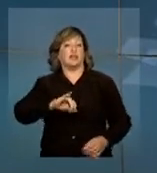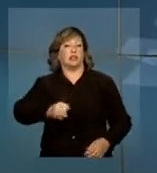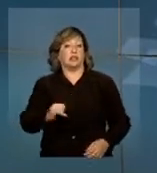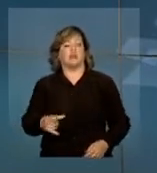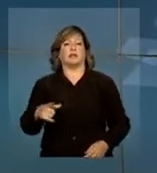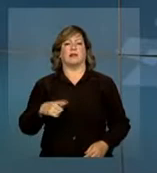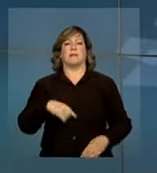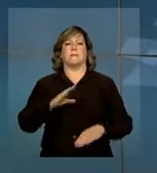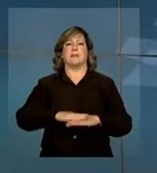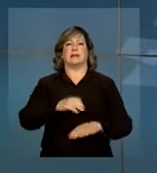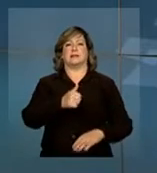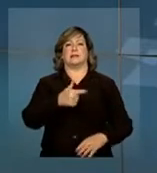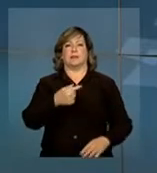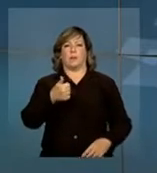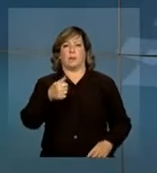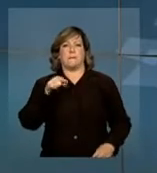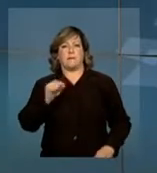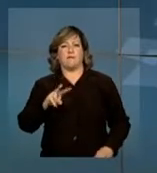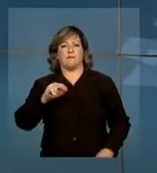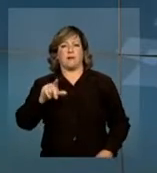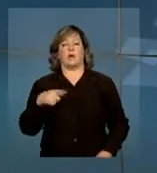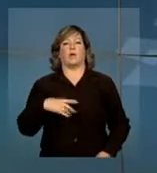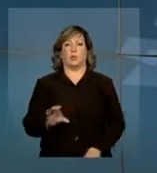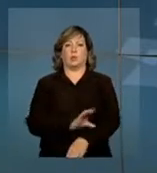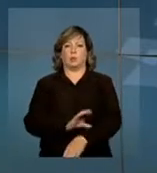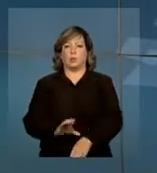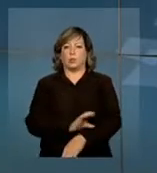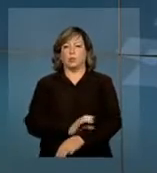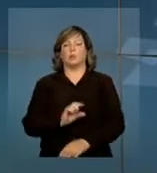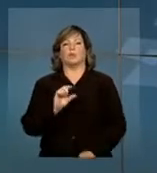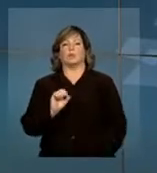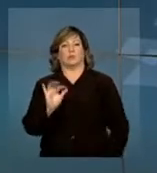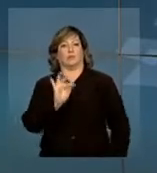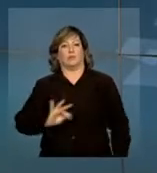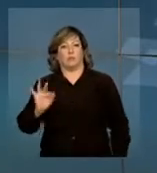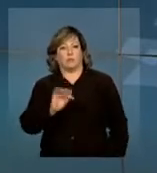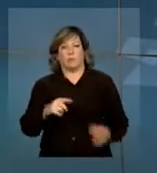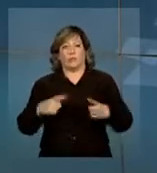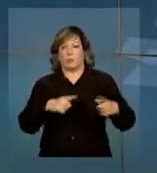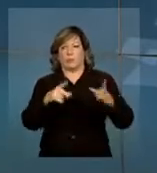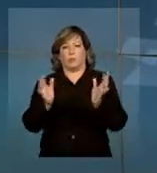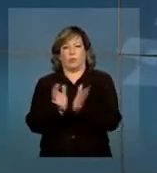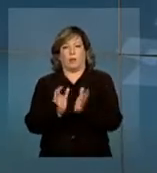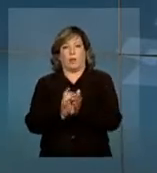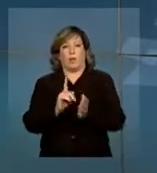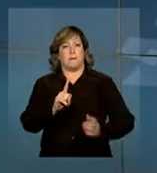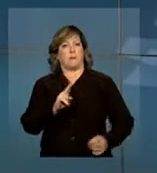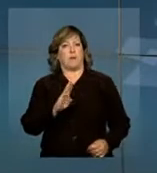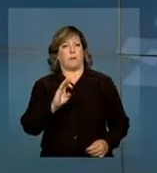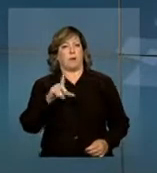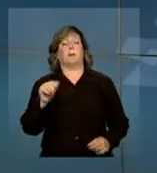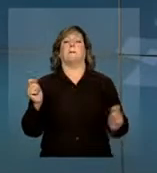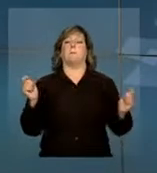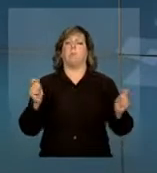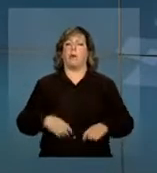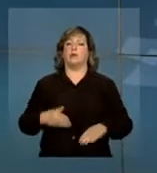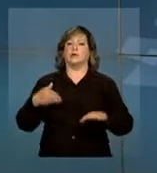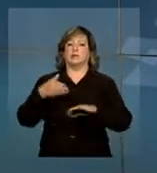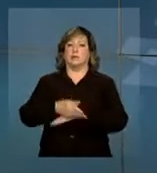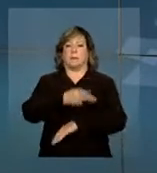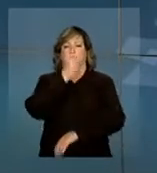São mais de 171 mil vagas em cursos superiores de instituições públicas podem participar estudantes